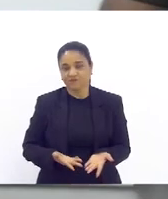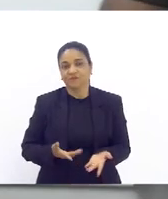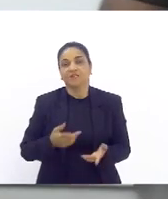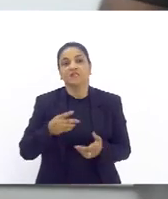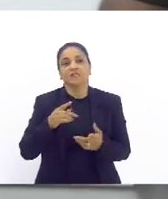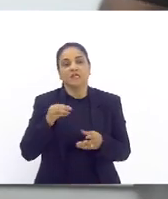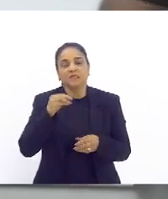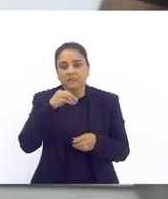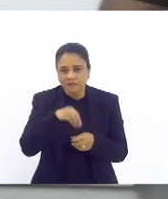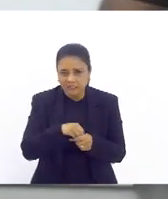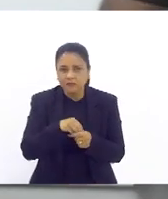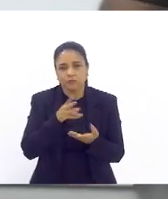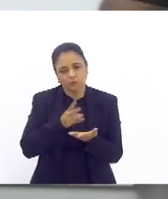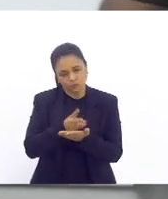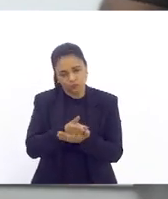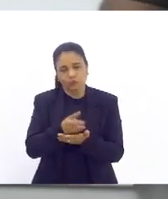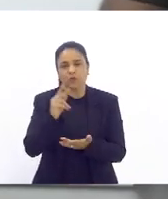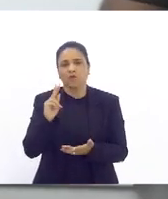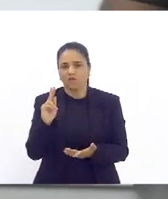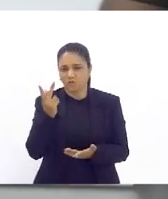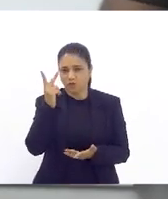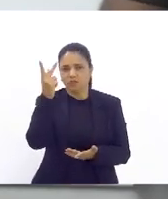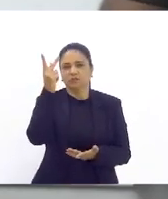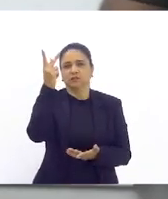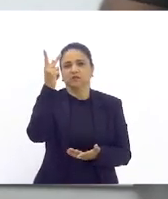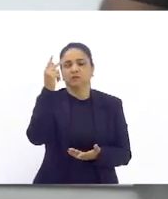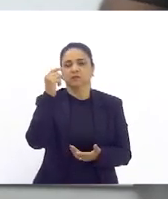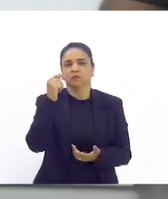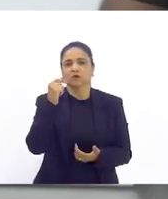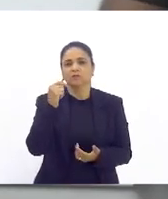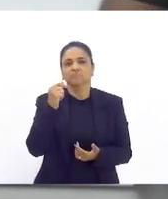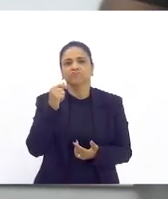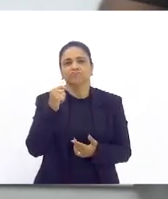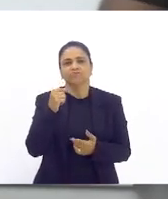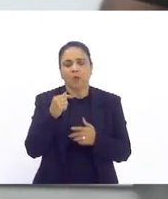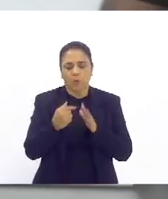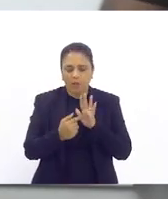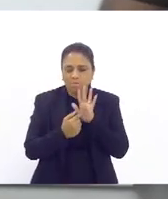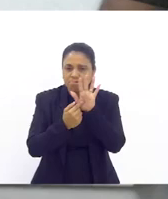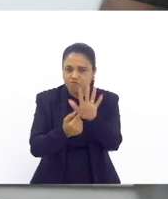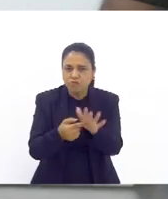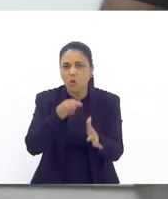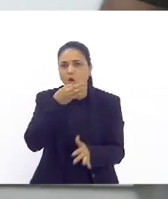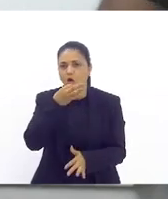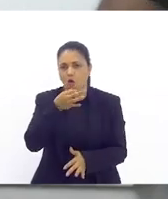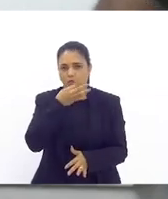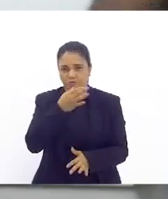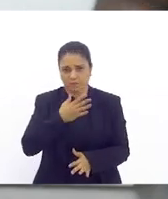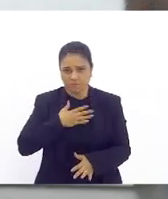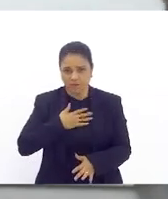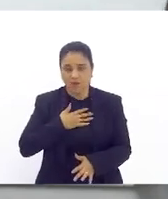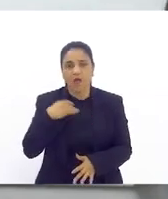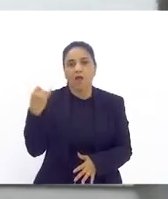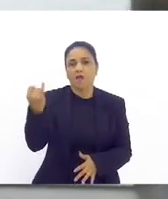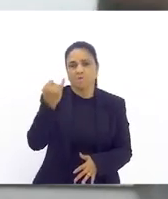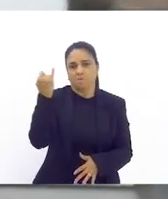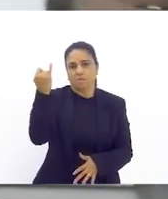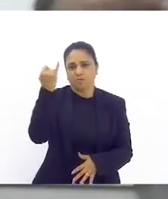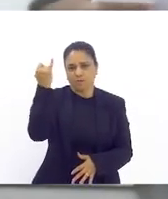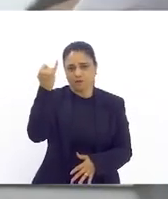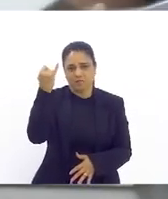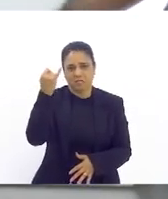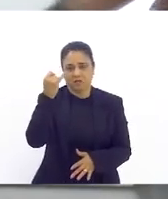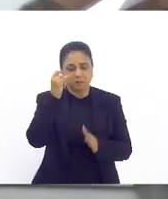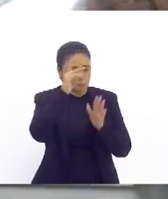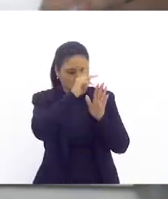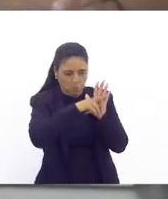da valorização dos docentes eu gostaria também de ressaltar a importância isso não está previsto